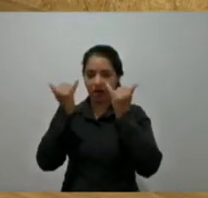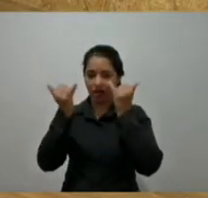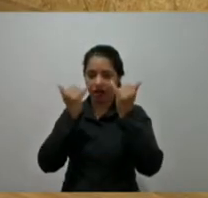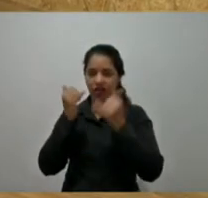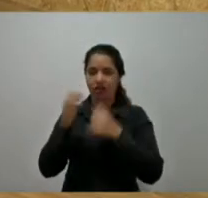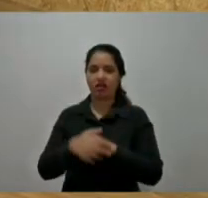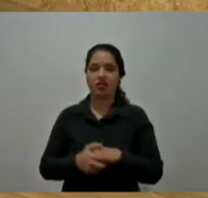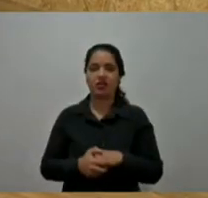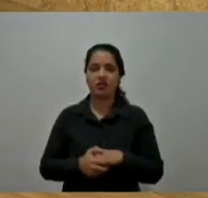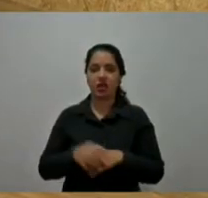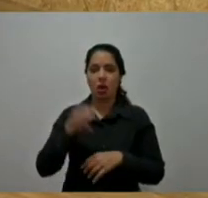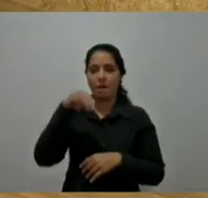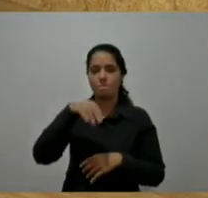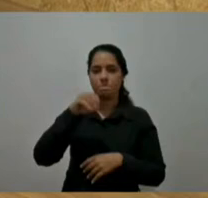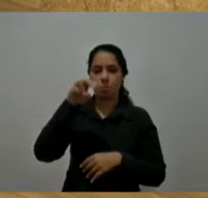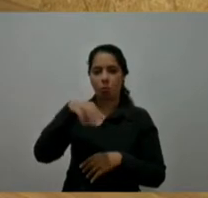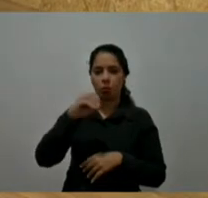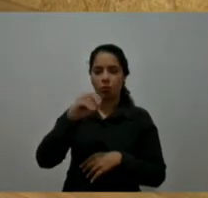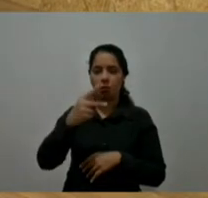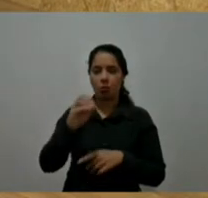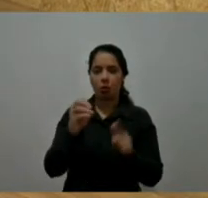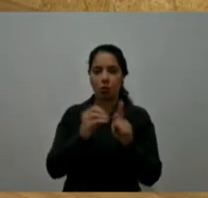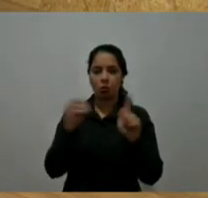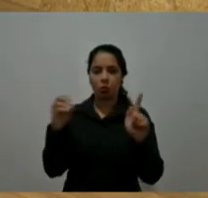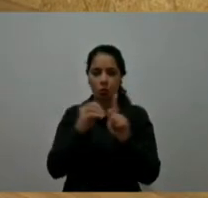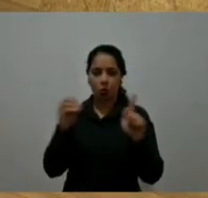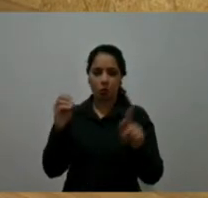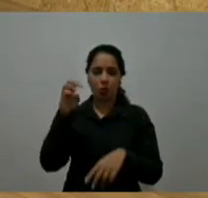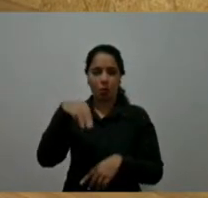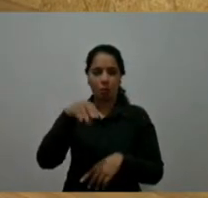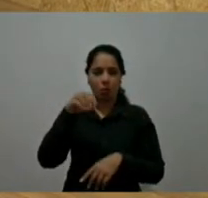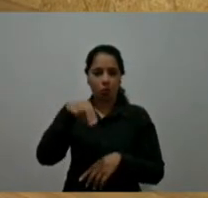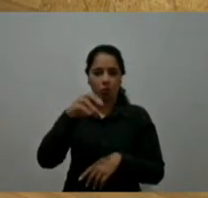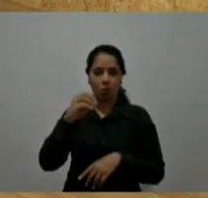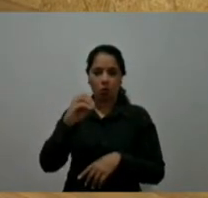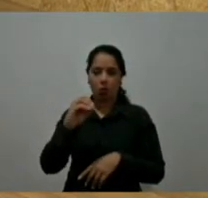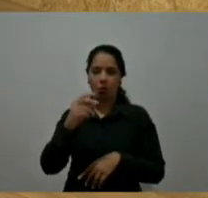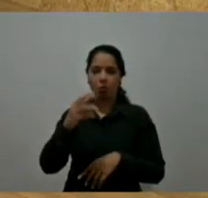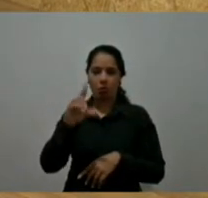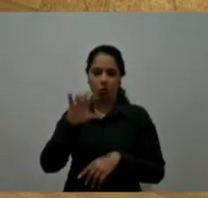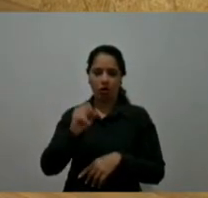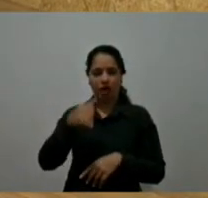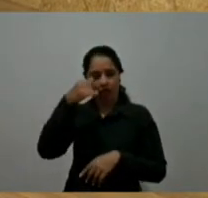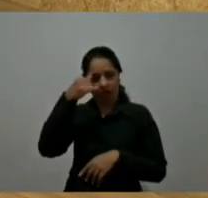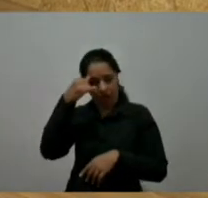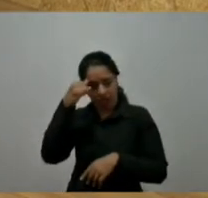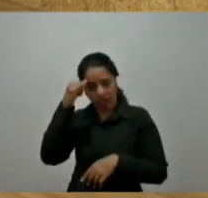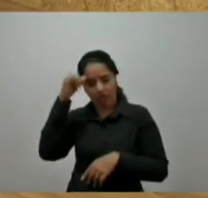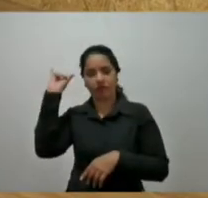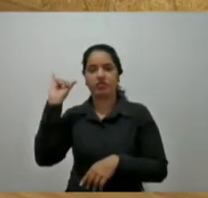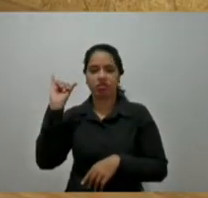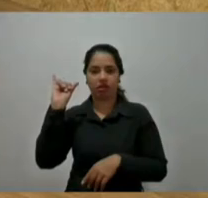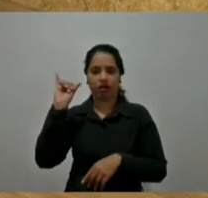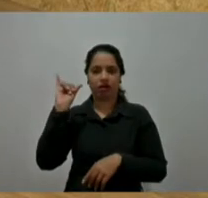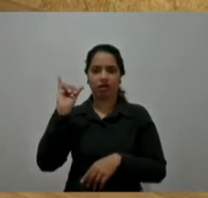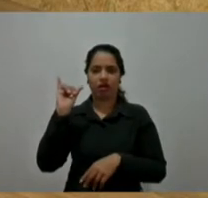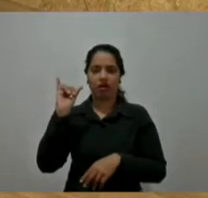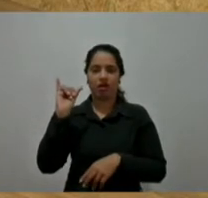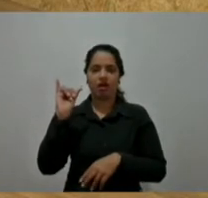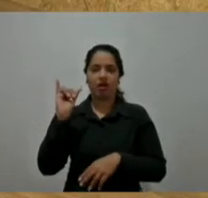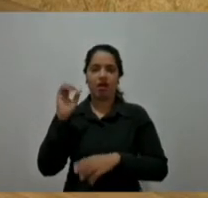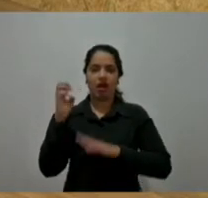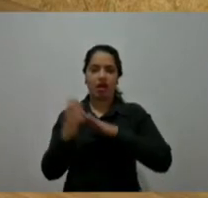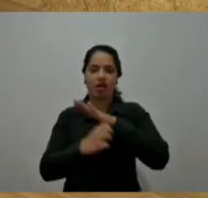né, ou Google e tal, né? Então, essa é a justificativa deles. É evitar o que aconteceu nos Estados Unidos, onde você tem poucas empresas com muito